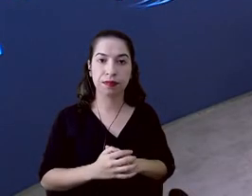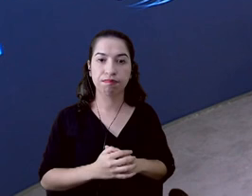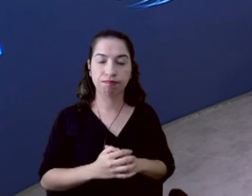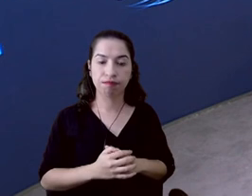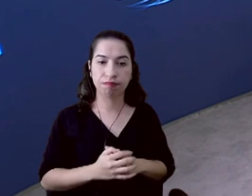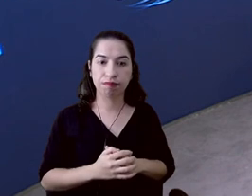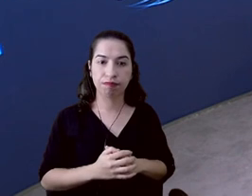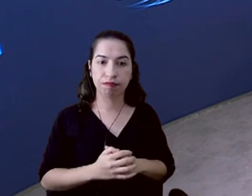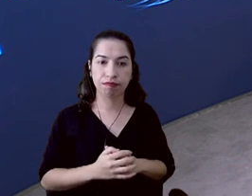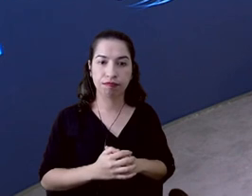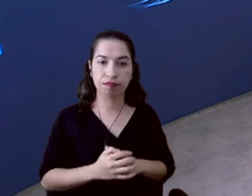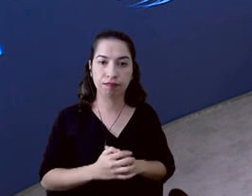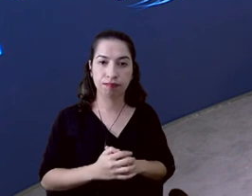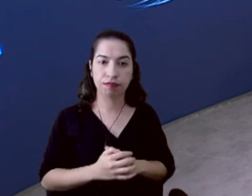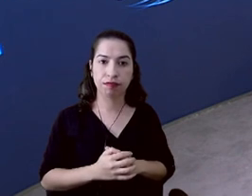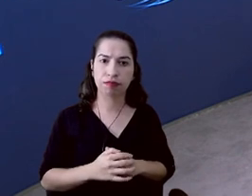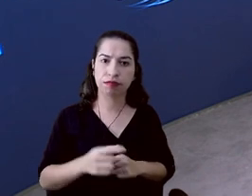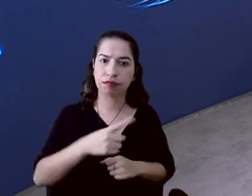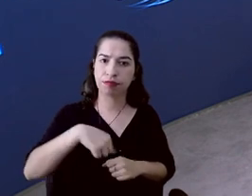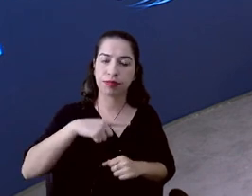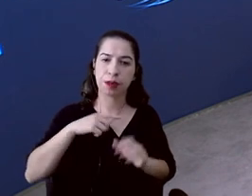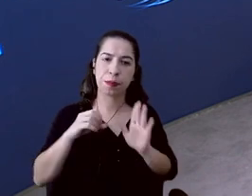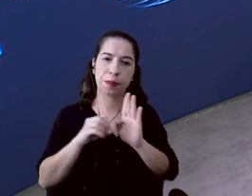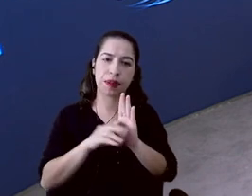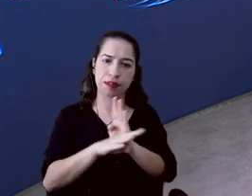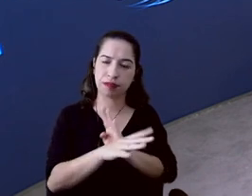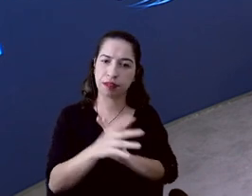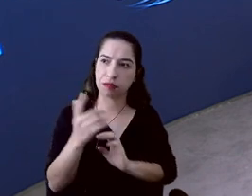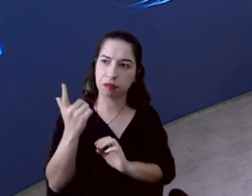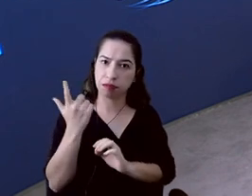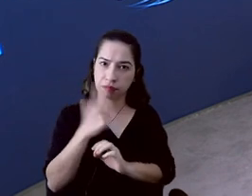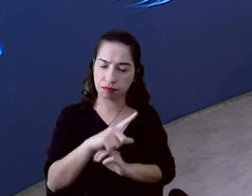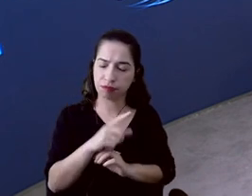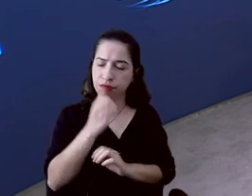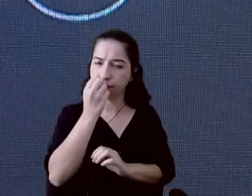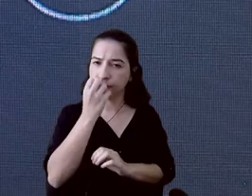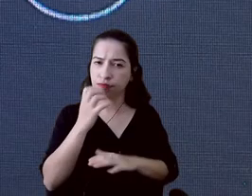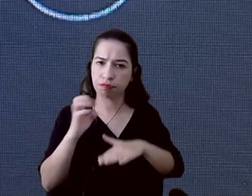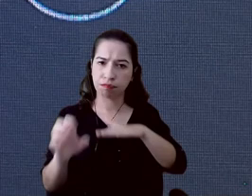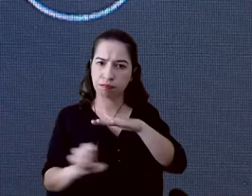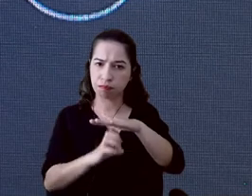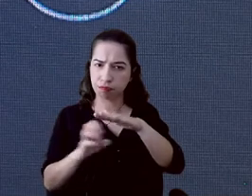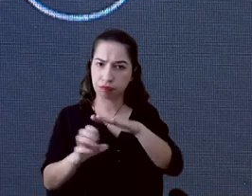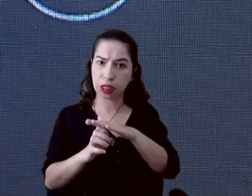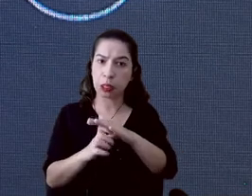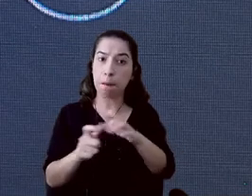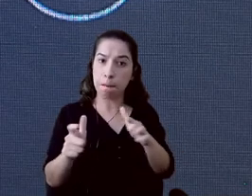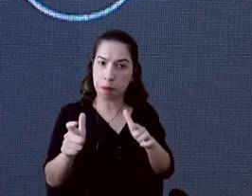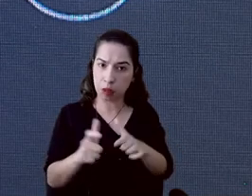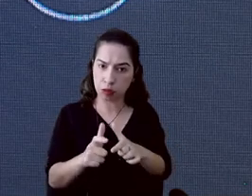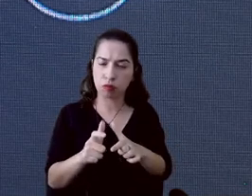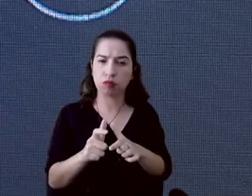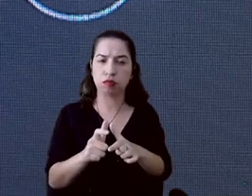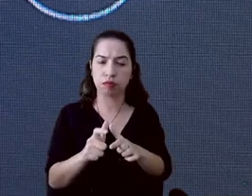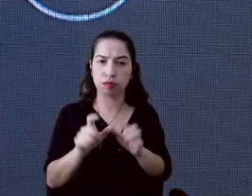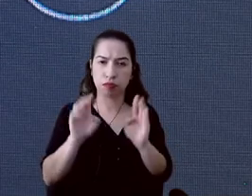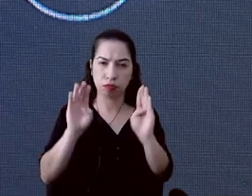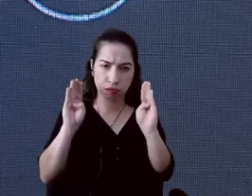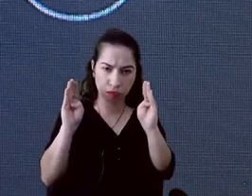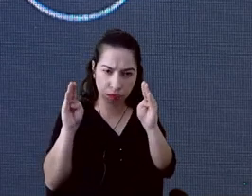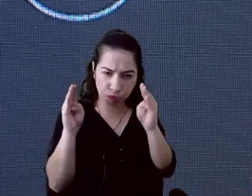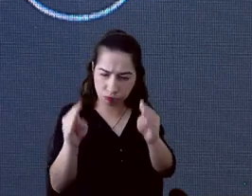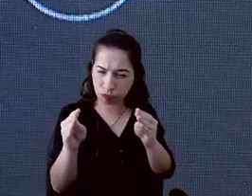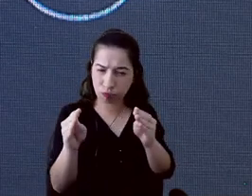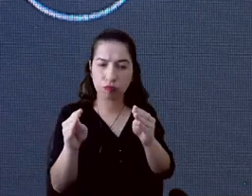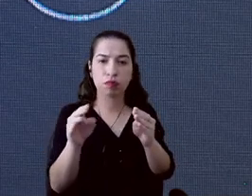a gente tem um benefício hoje um efeito colateral mas muito bom de ter uma empresa enxuta direcionada foco total